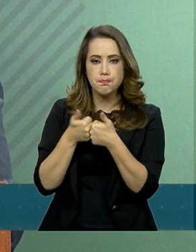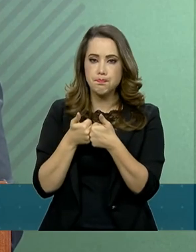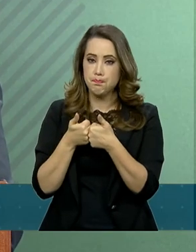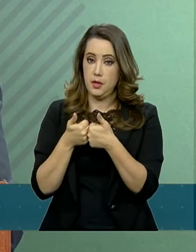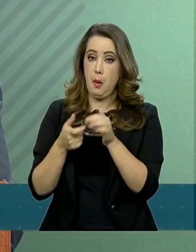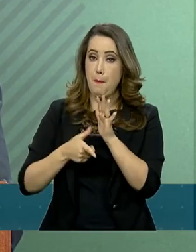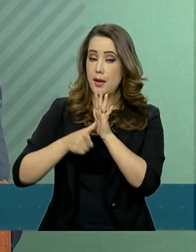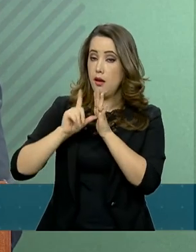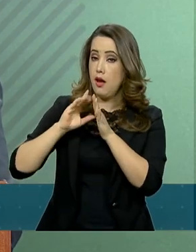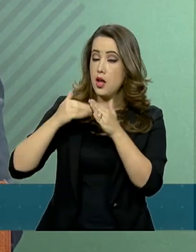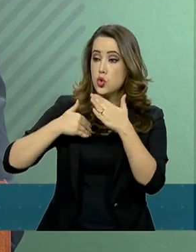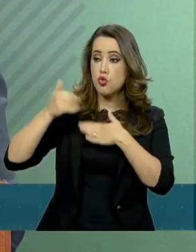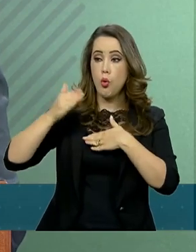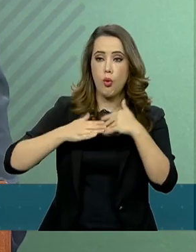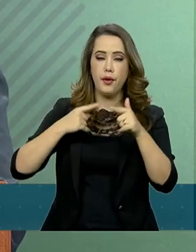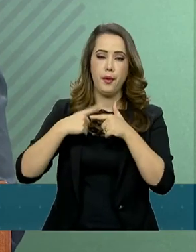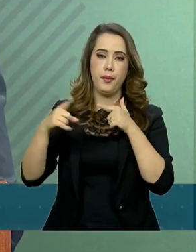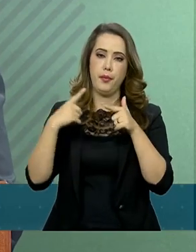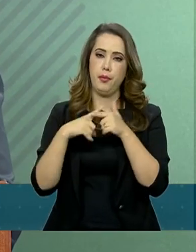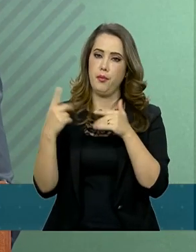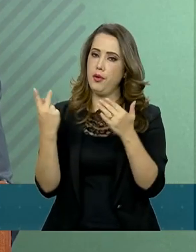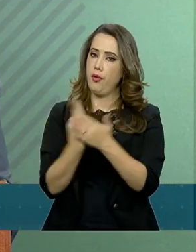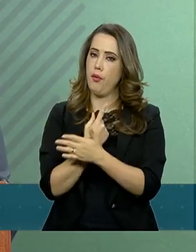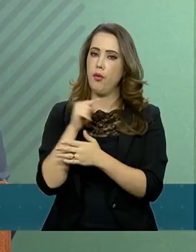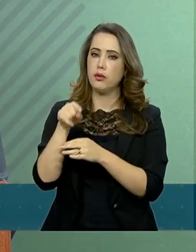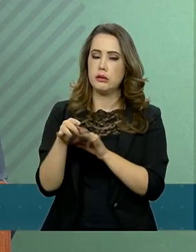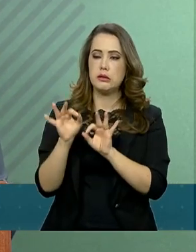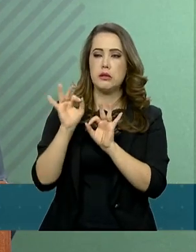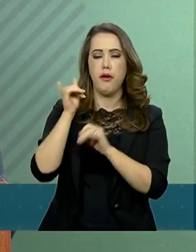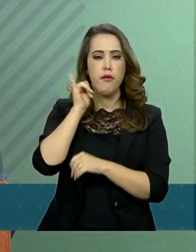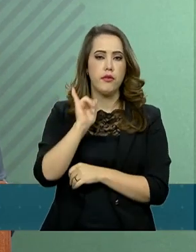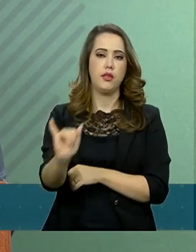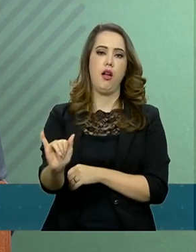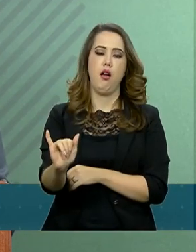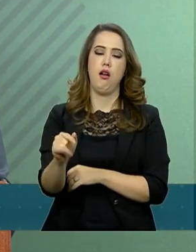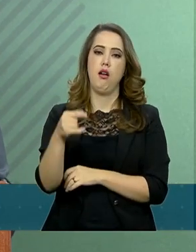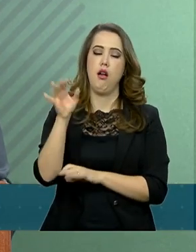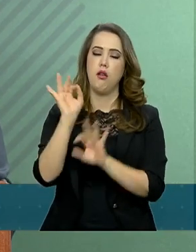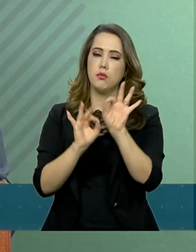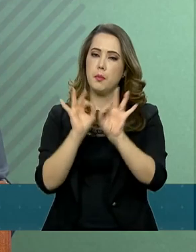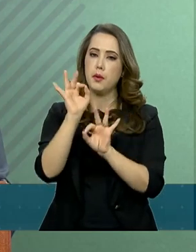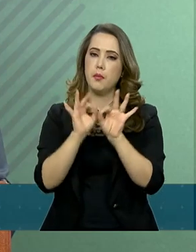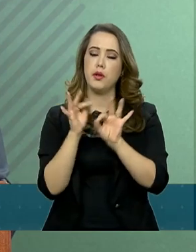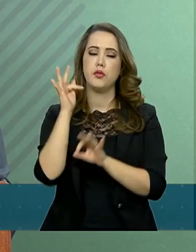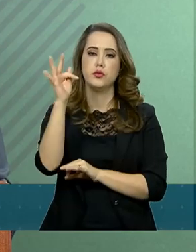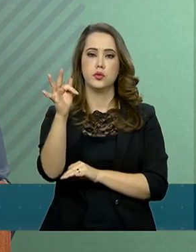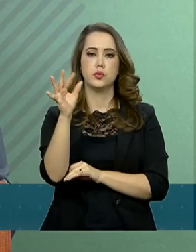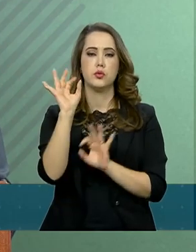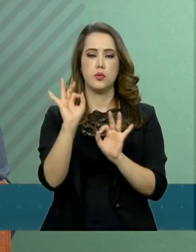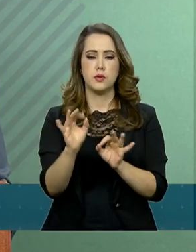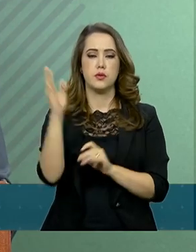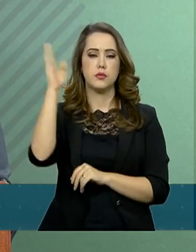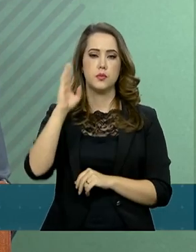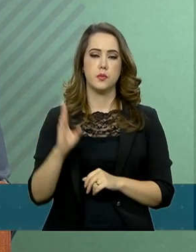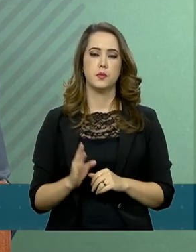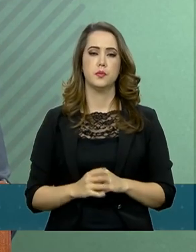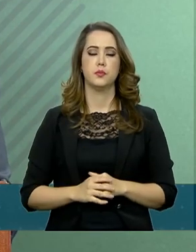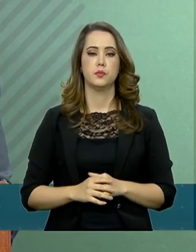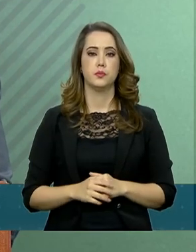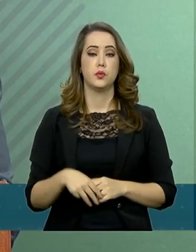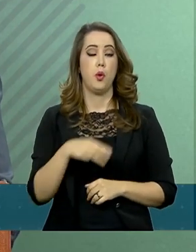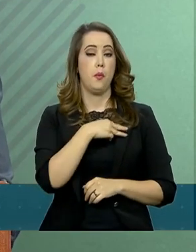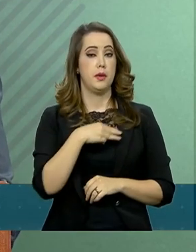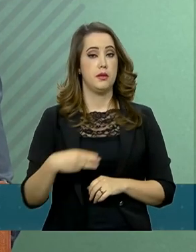antecipar a problemas e tomar decisões adequadas para o futuro no brasil o